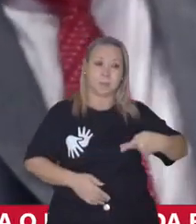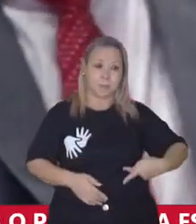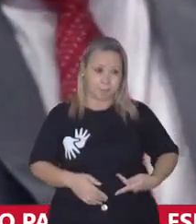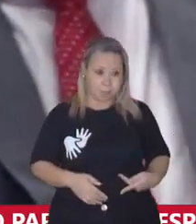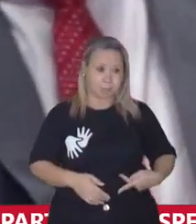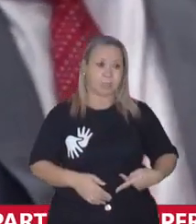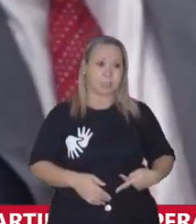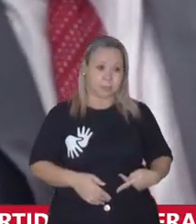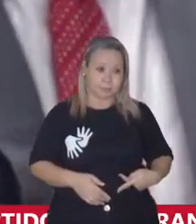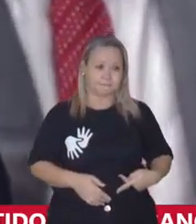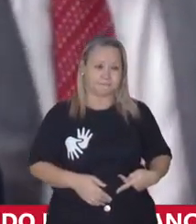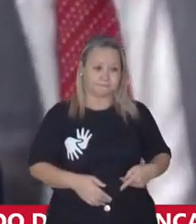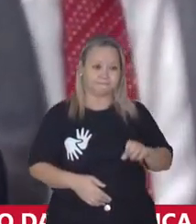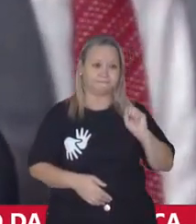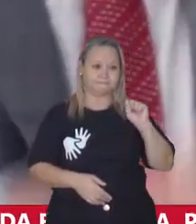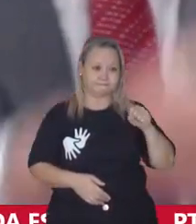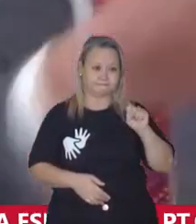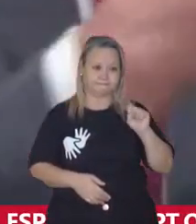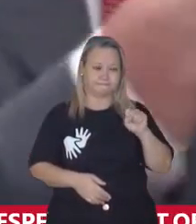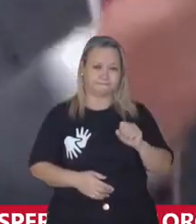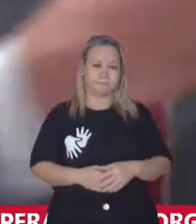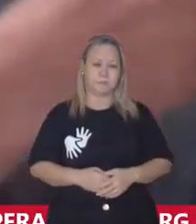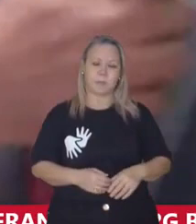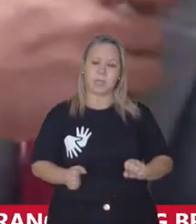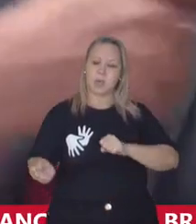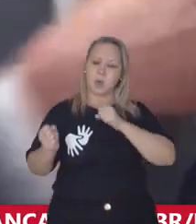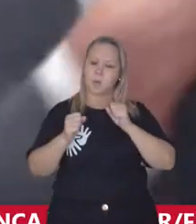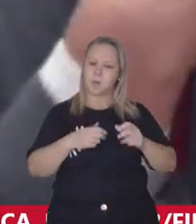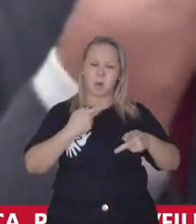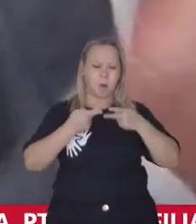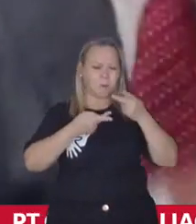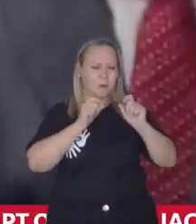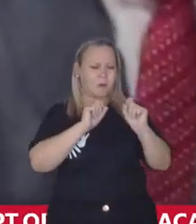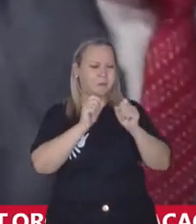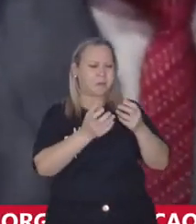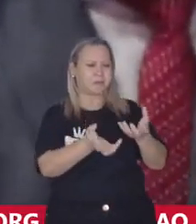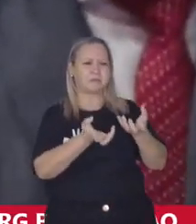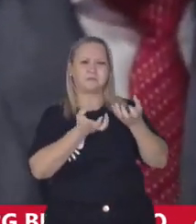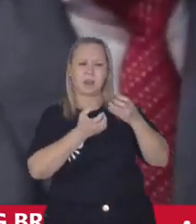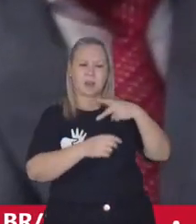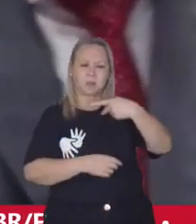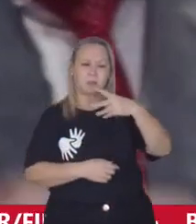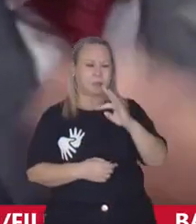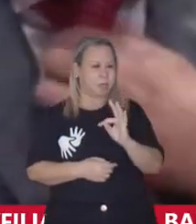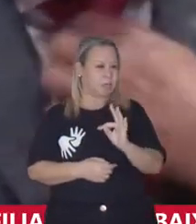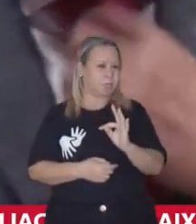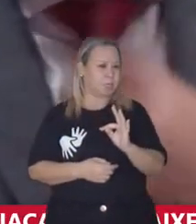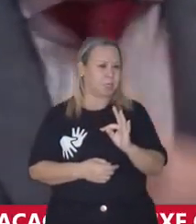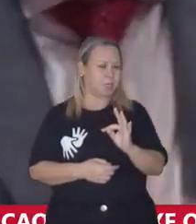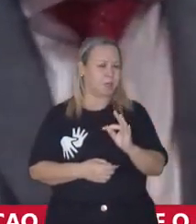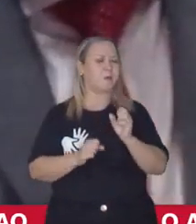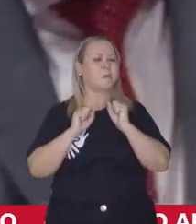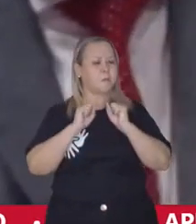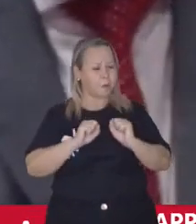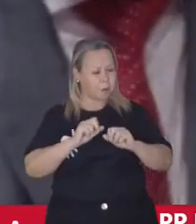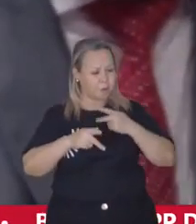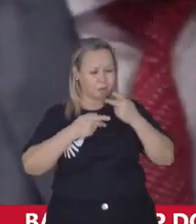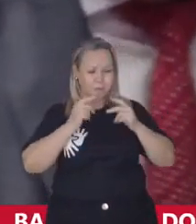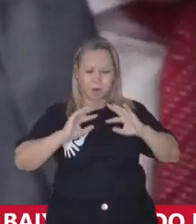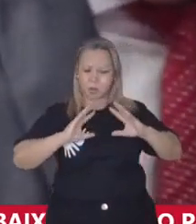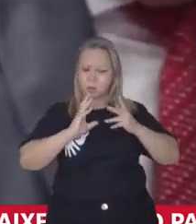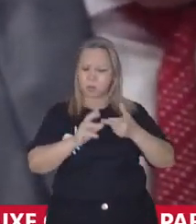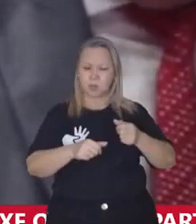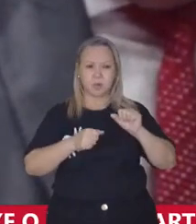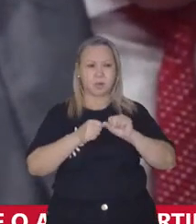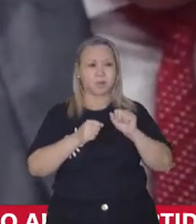República. Vocês podem falar o que quiserem do PT, podem falar tudo o que